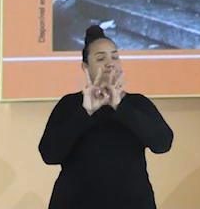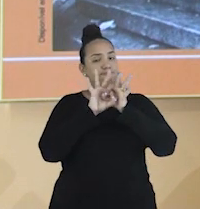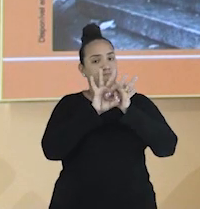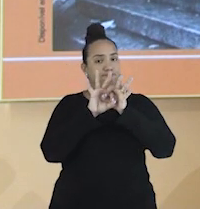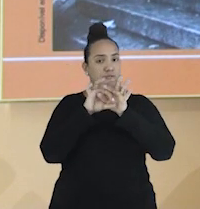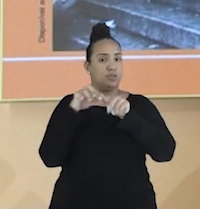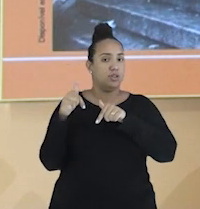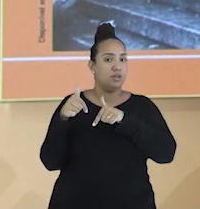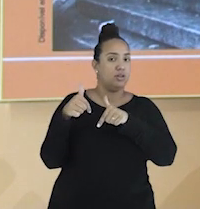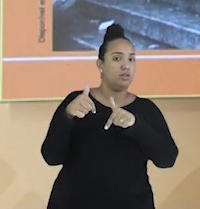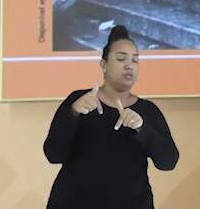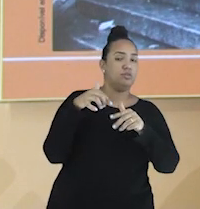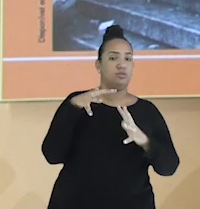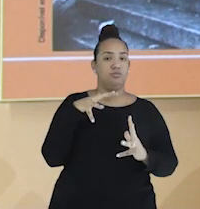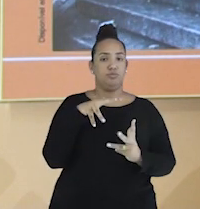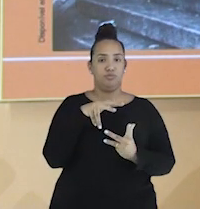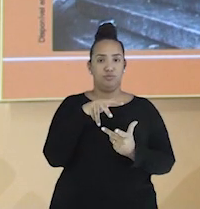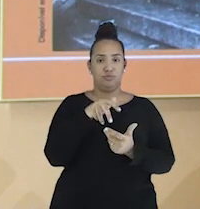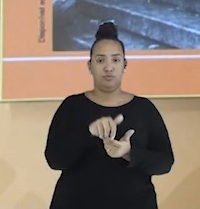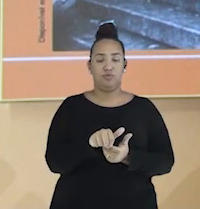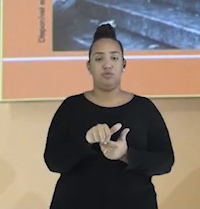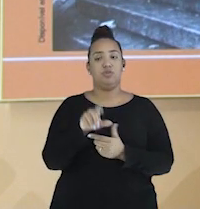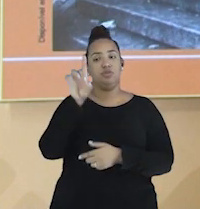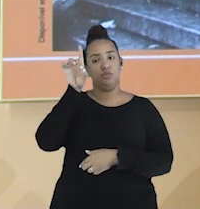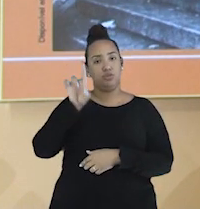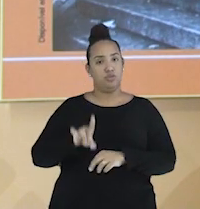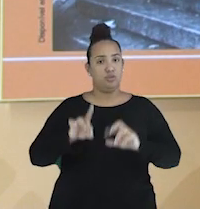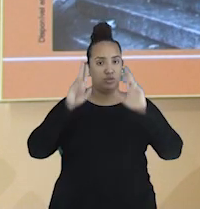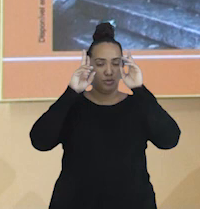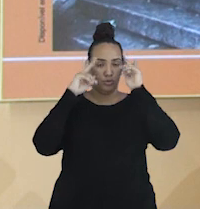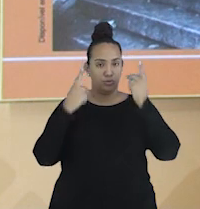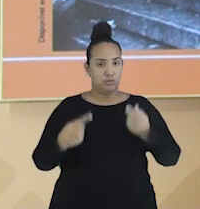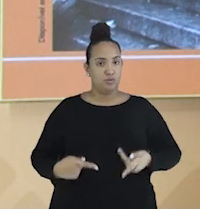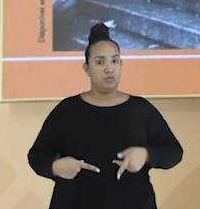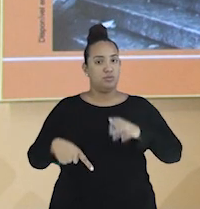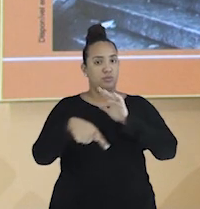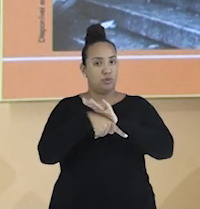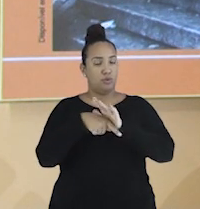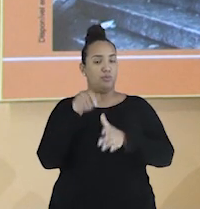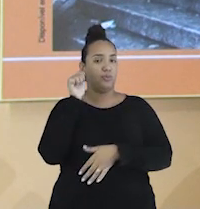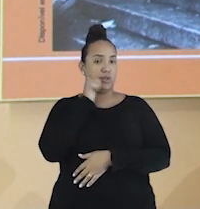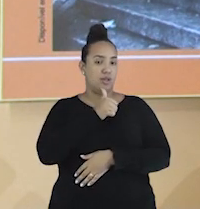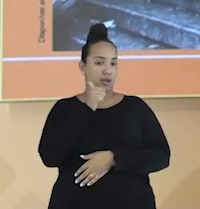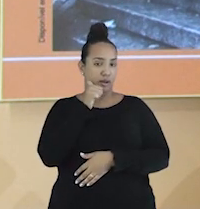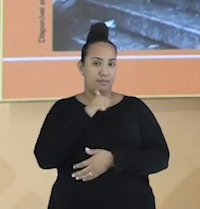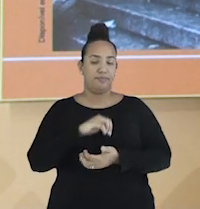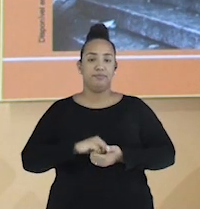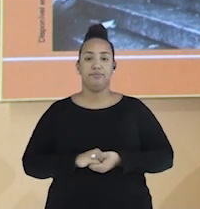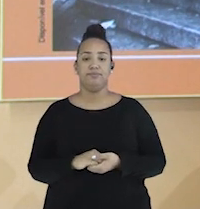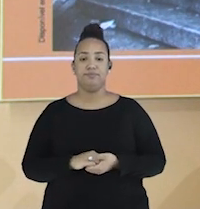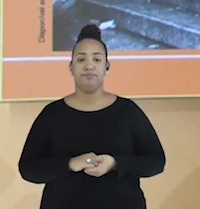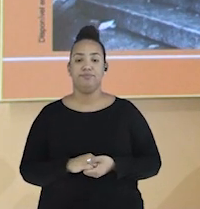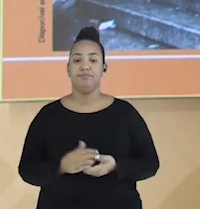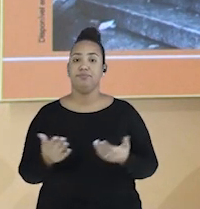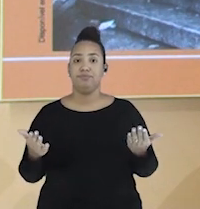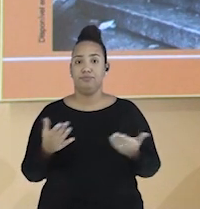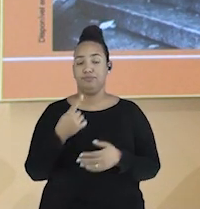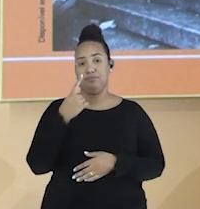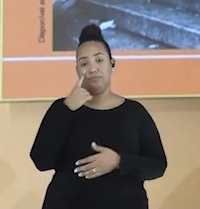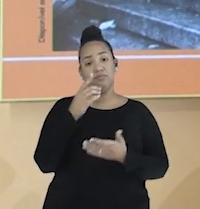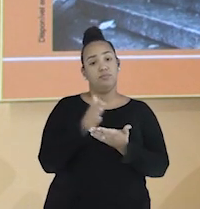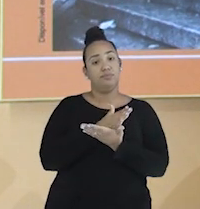os esforços mundiais em defesa dos direitos humanos das mulheres. Vejamos